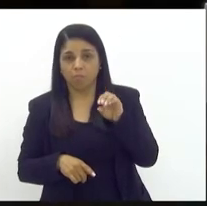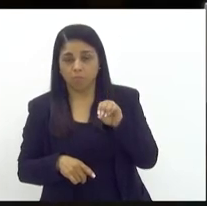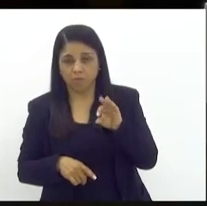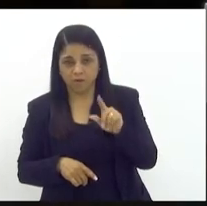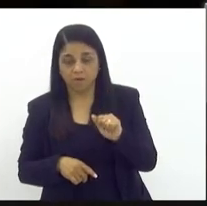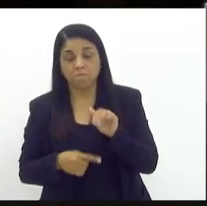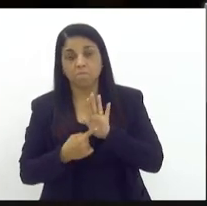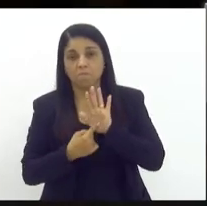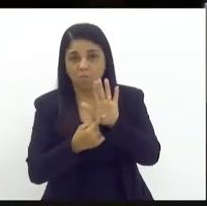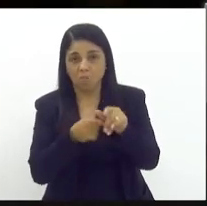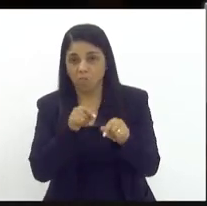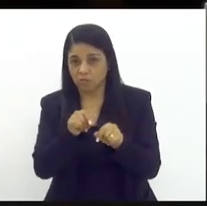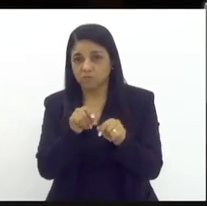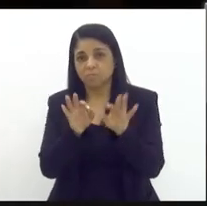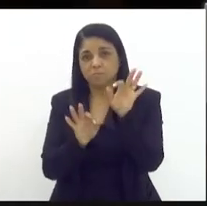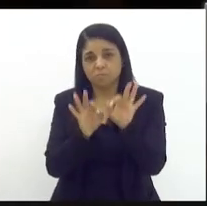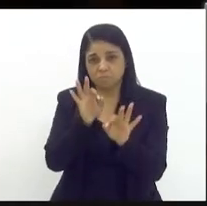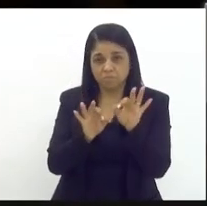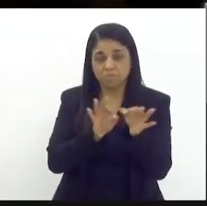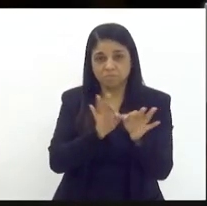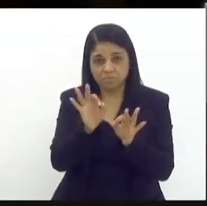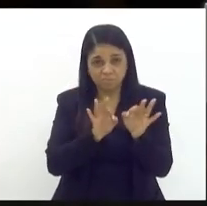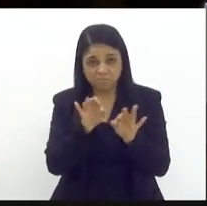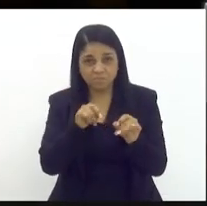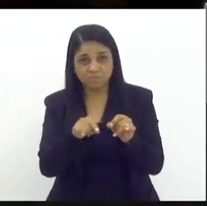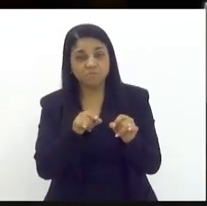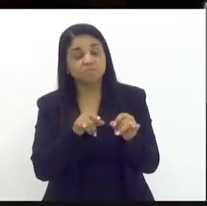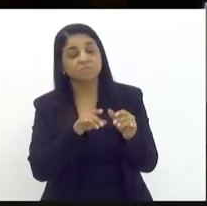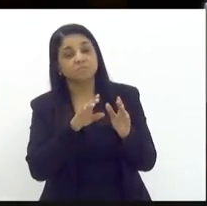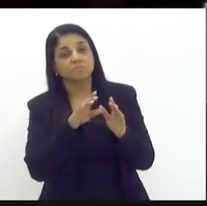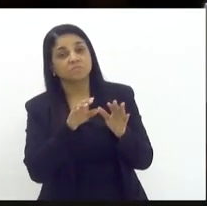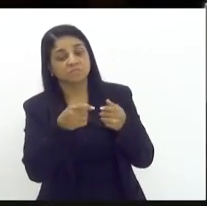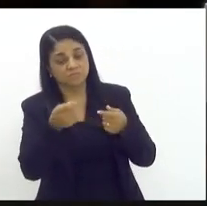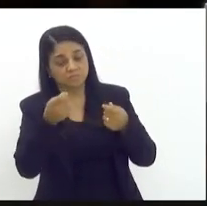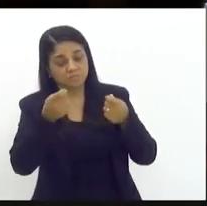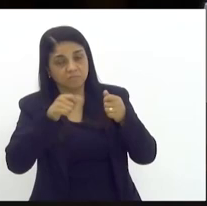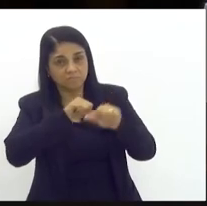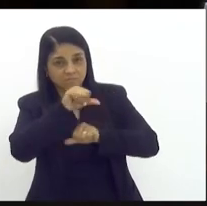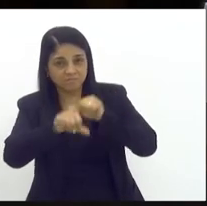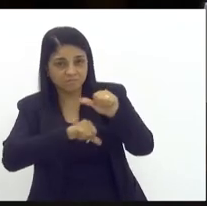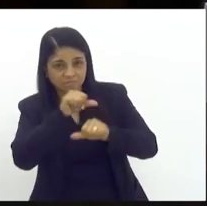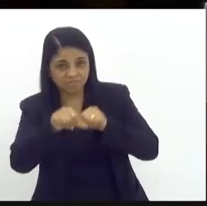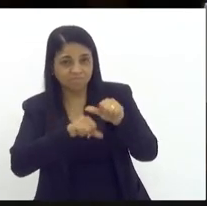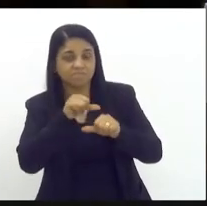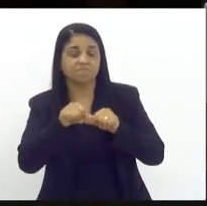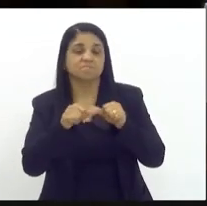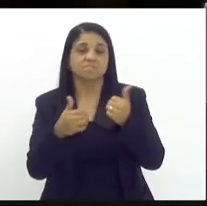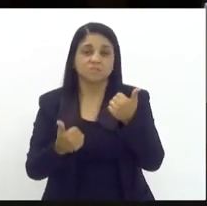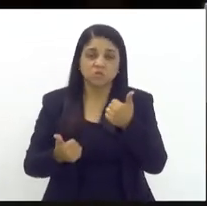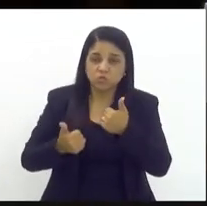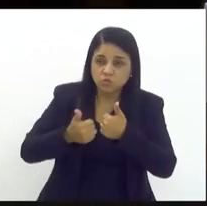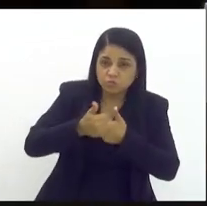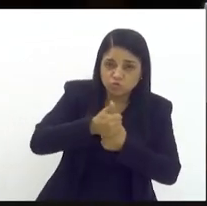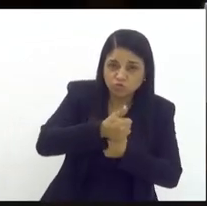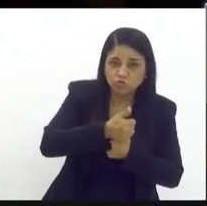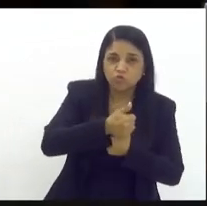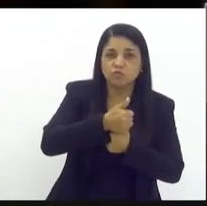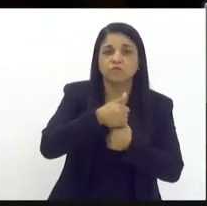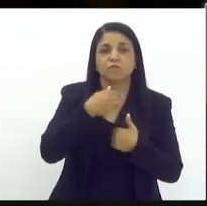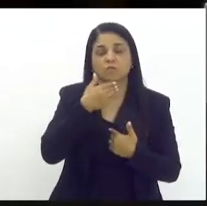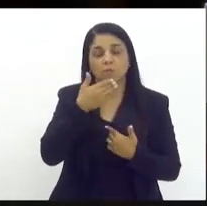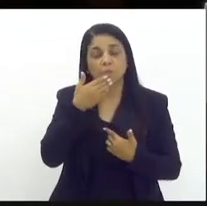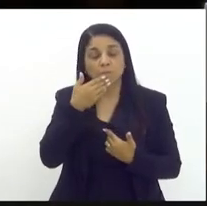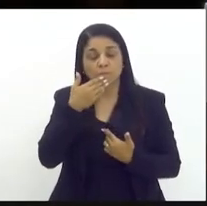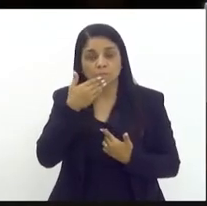o Sérgio Roberto usando isso modulando a reforma não pelo substitutivo vou seguir vou levar o pedido do deputado